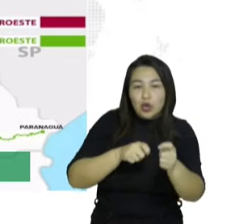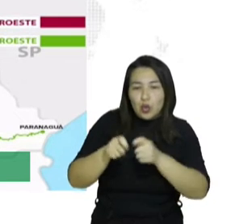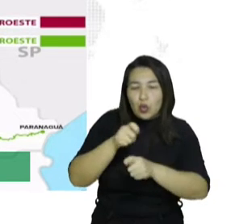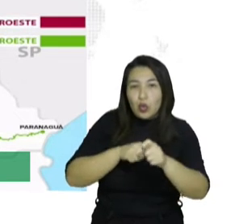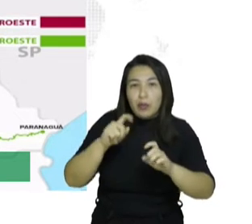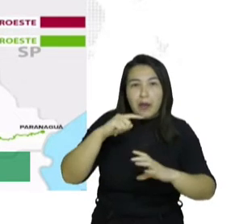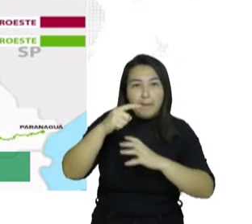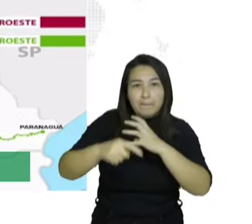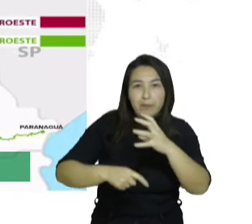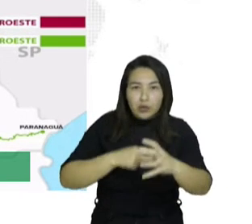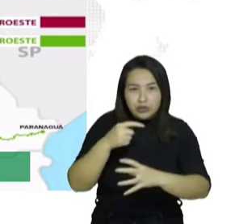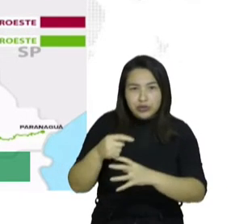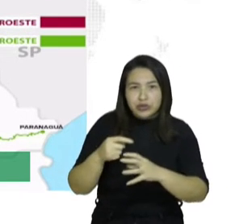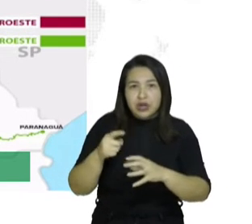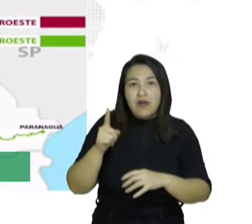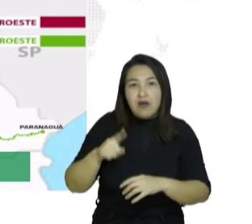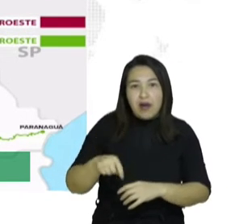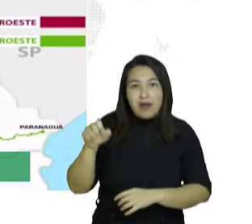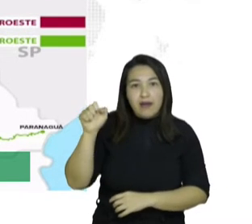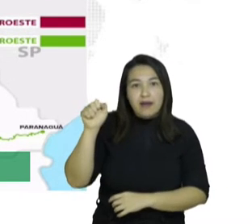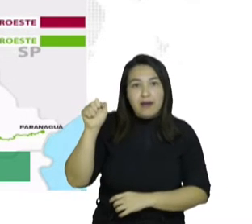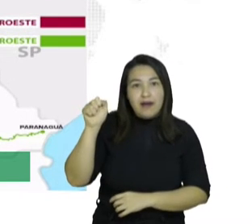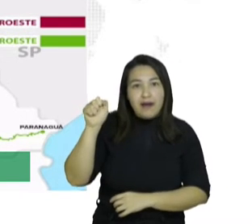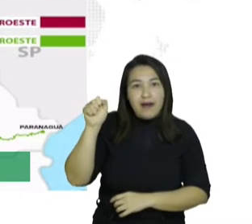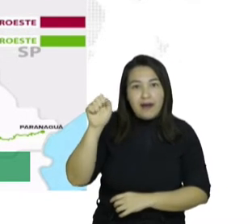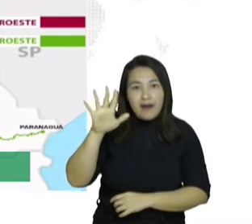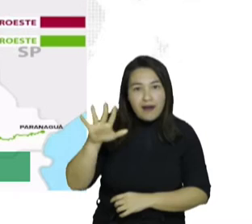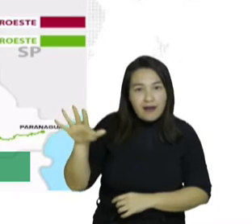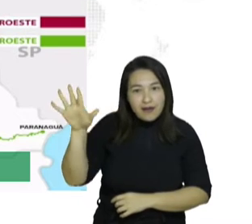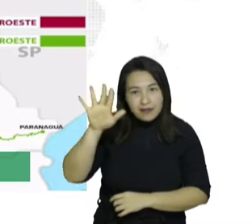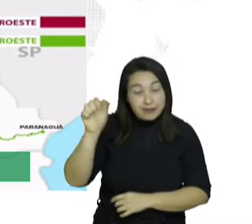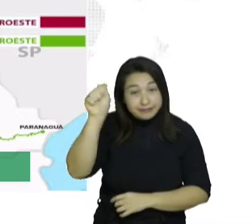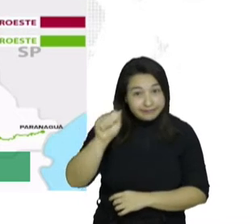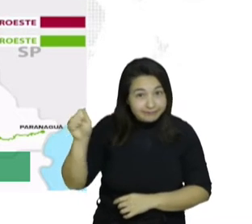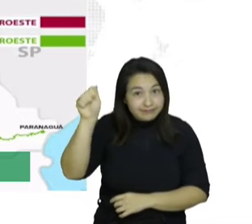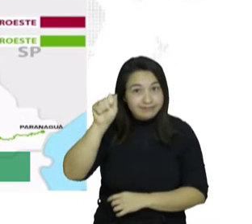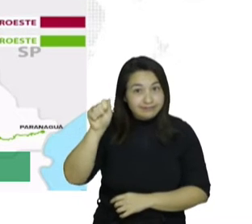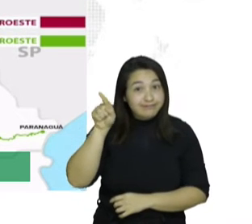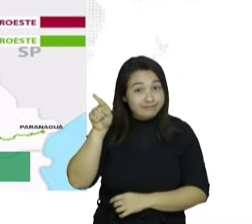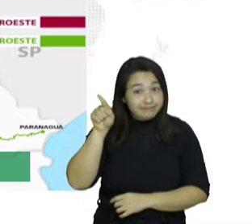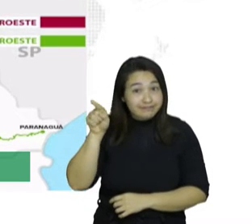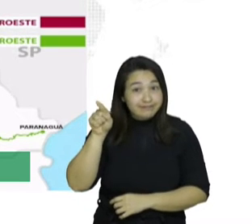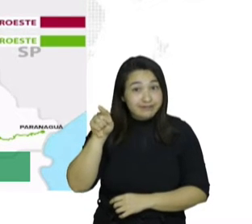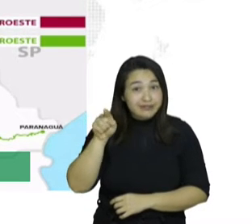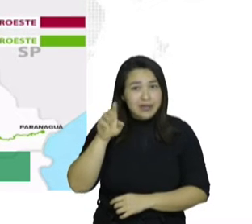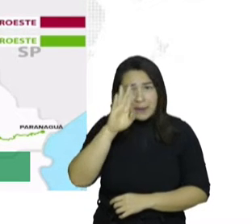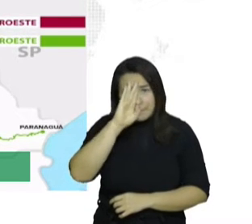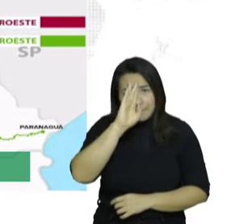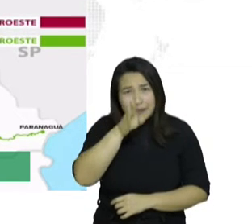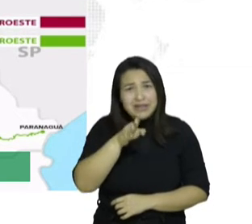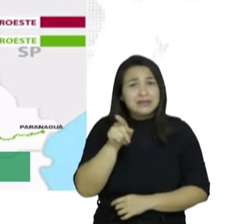dados atestam isso é a Ásia tá é Ásia e aí a importância dos corredores